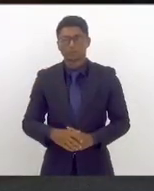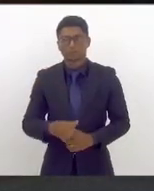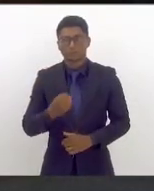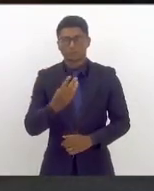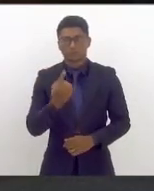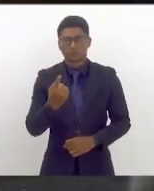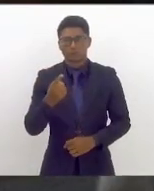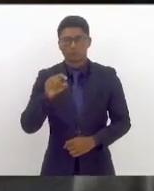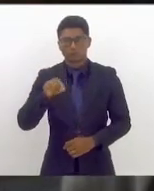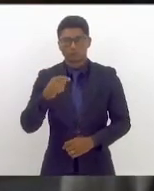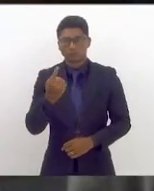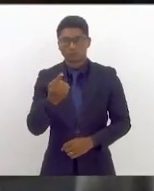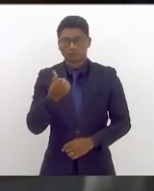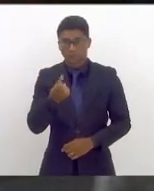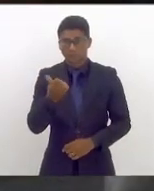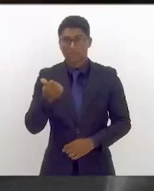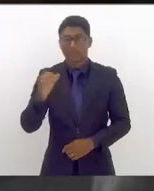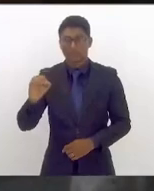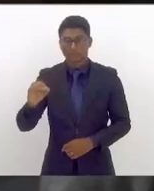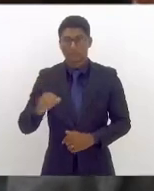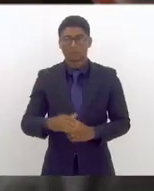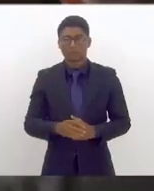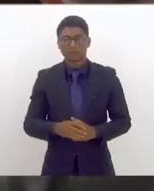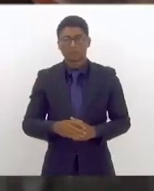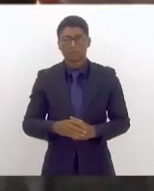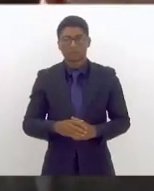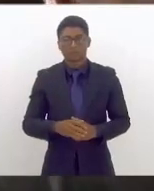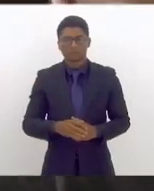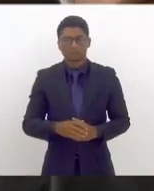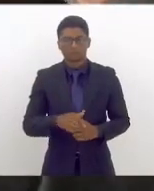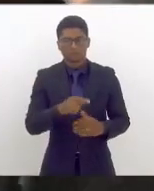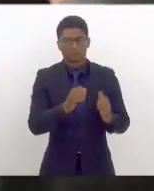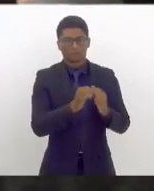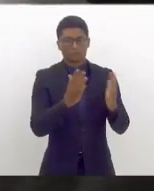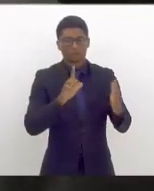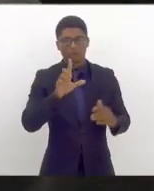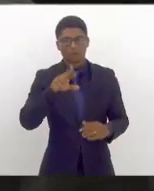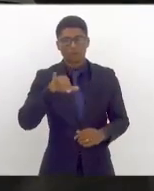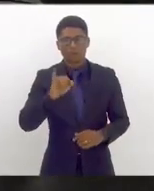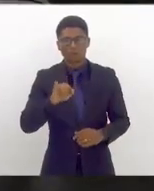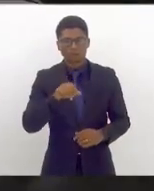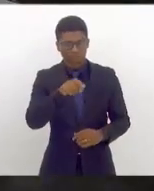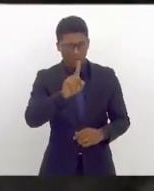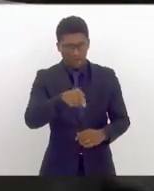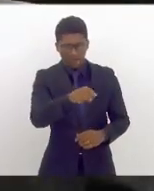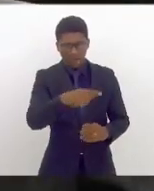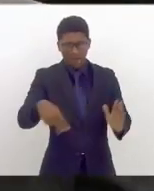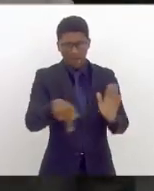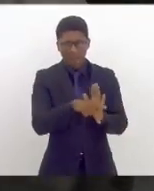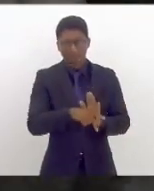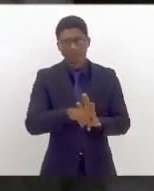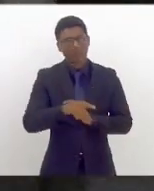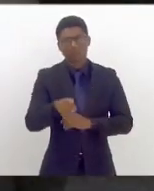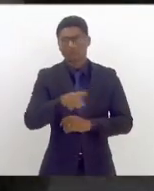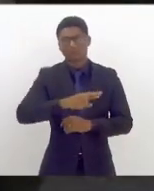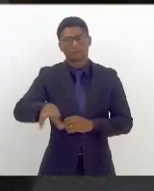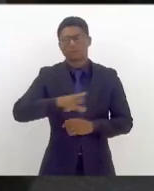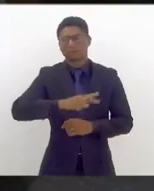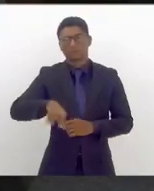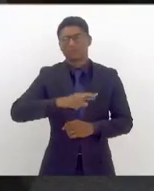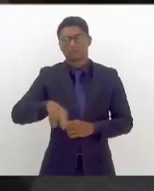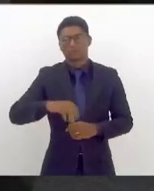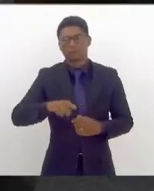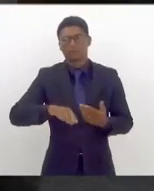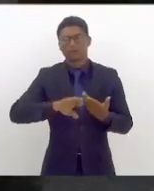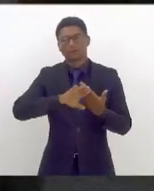31.660 quem orientou traduzindo que esse é o buraco propriamente dito está equivocado não é está